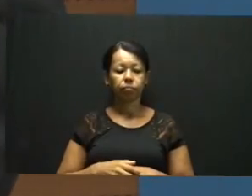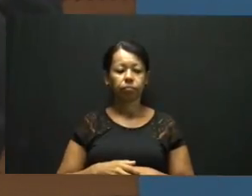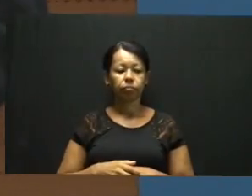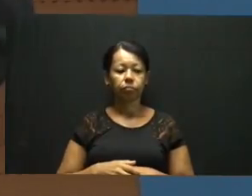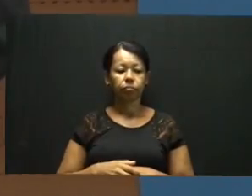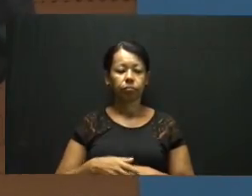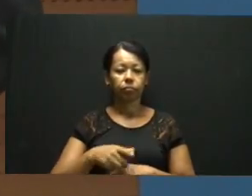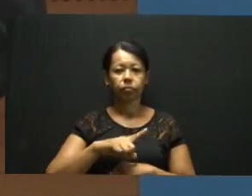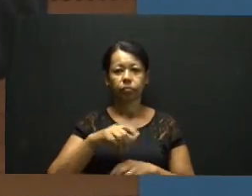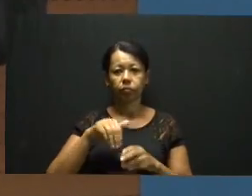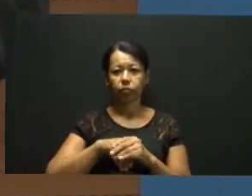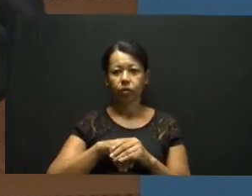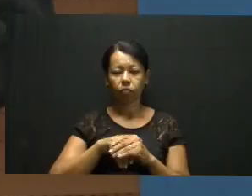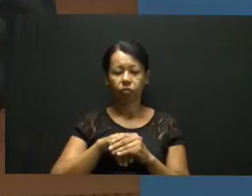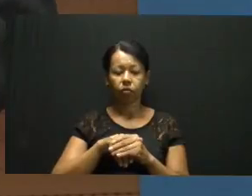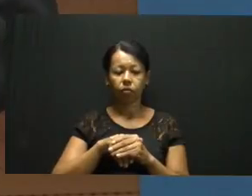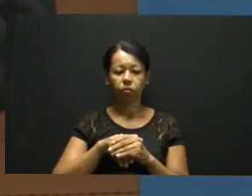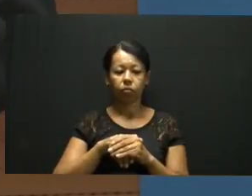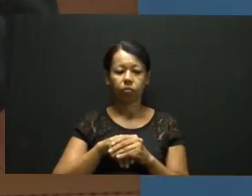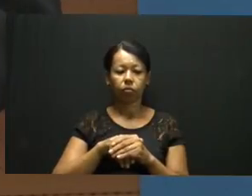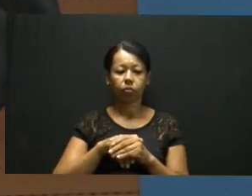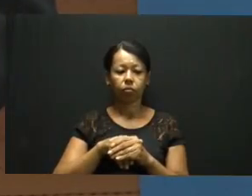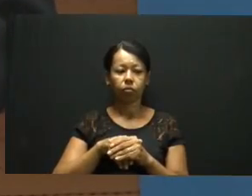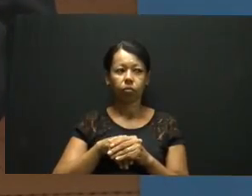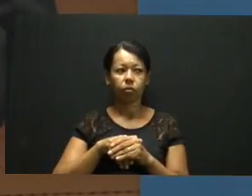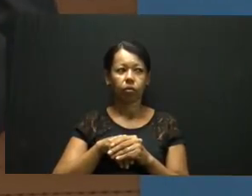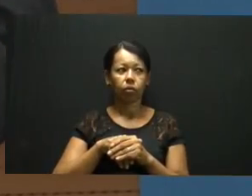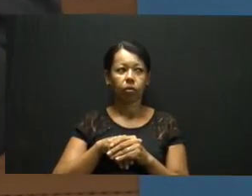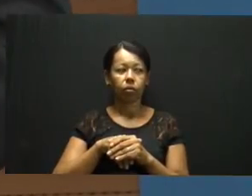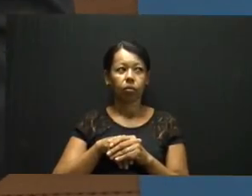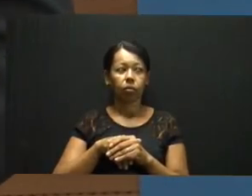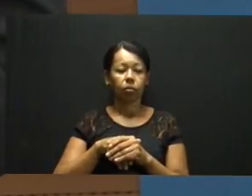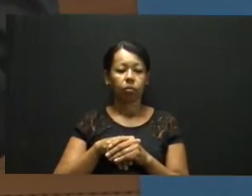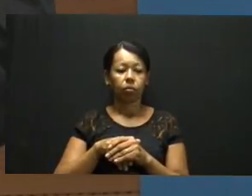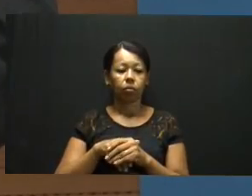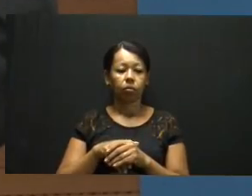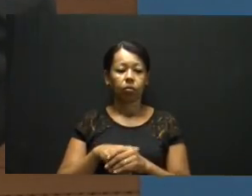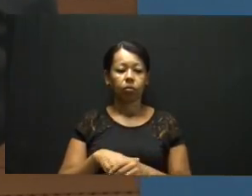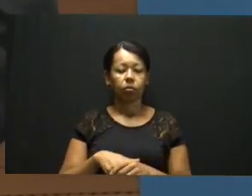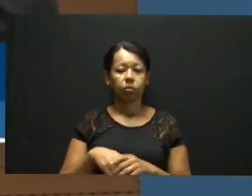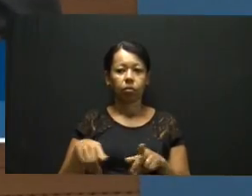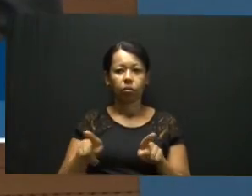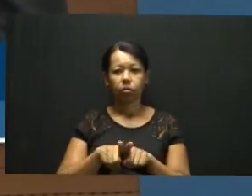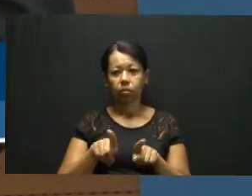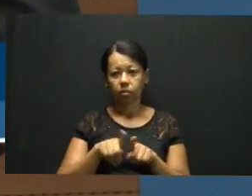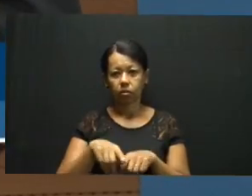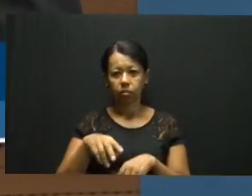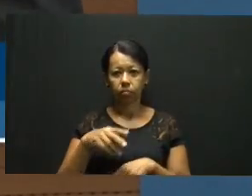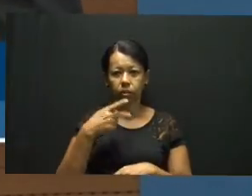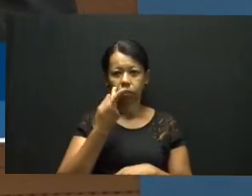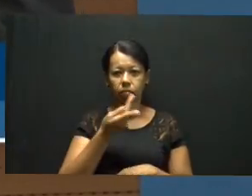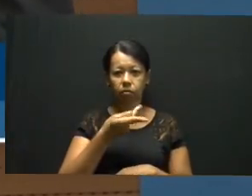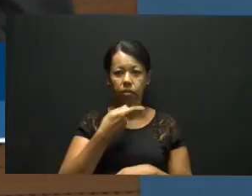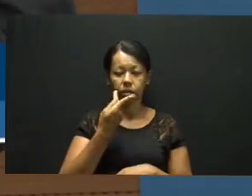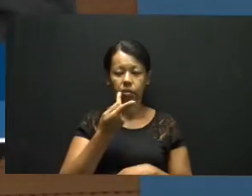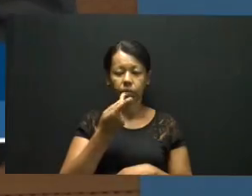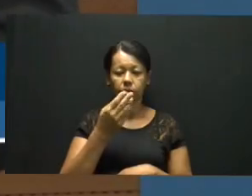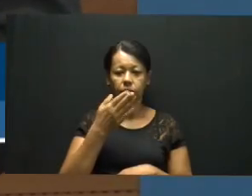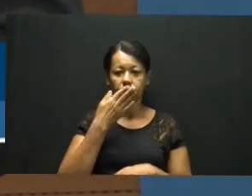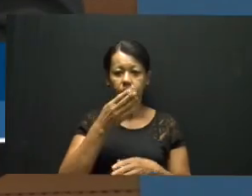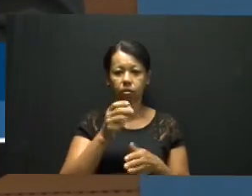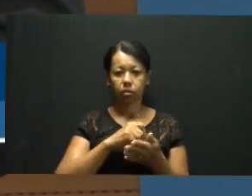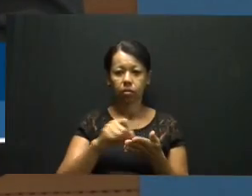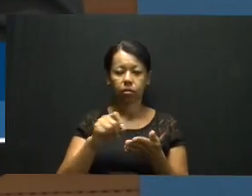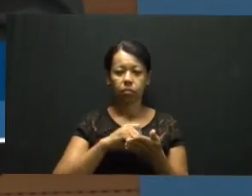antecipar meu voto ao requerimento do vereador Aguinaldo, também fazer uma menção ao requerimento